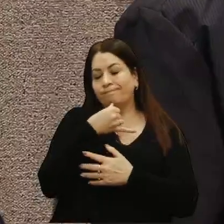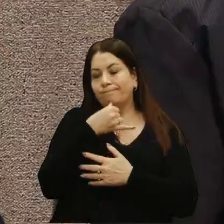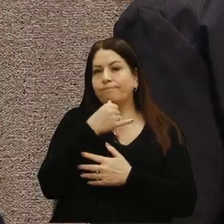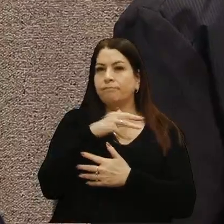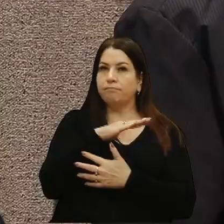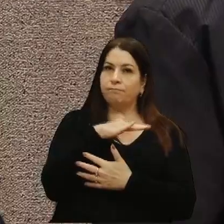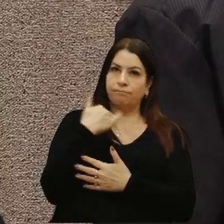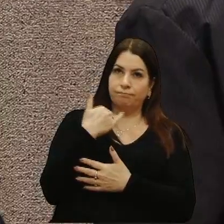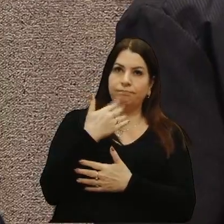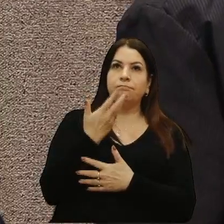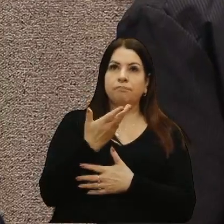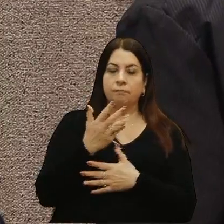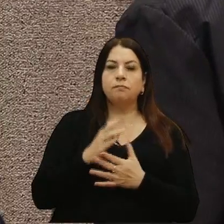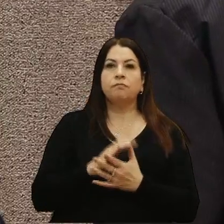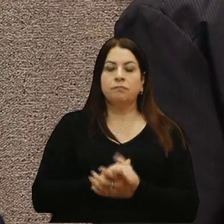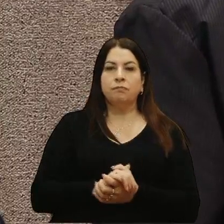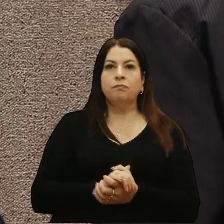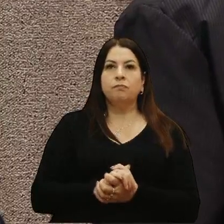partida.